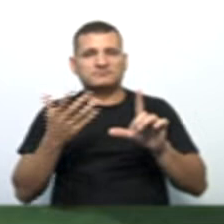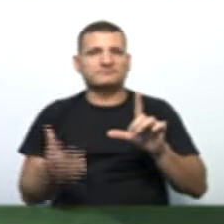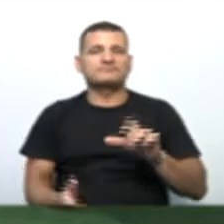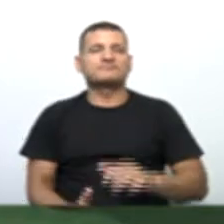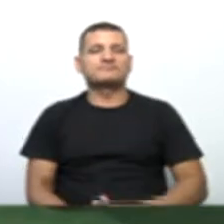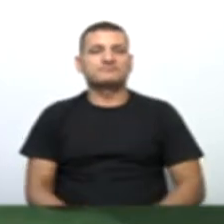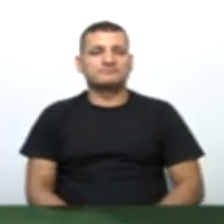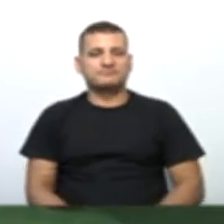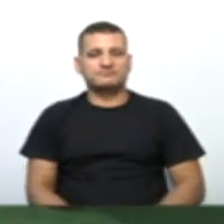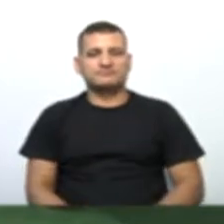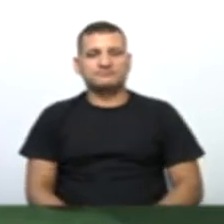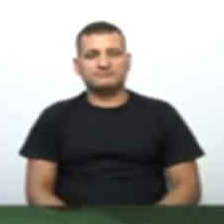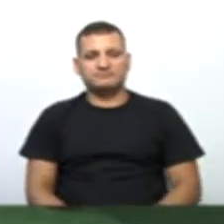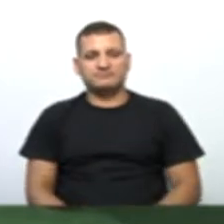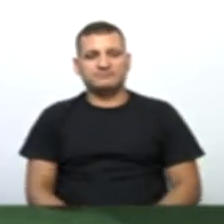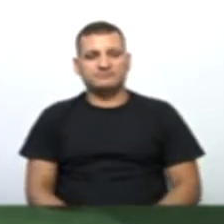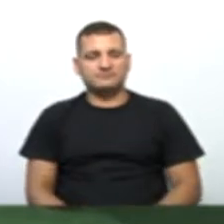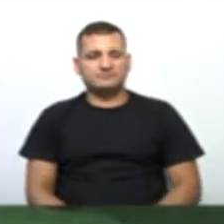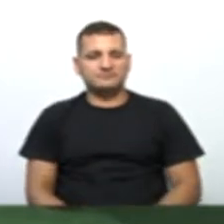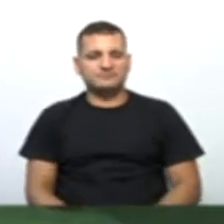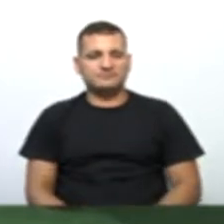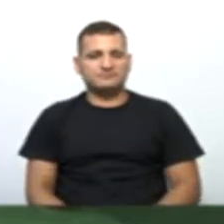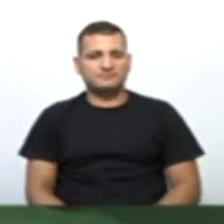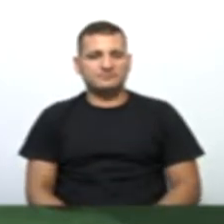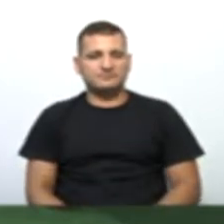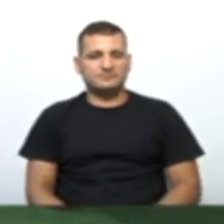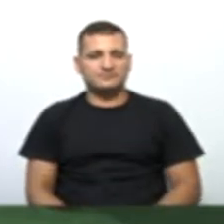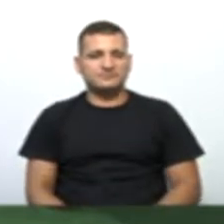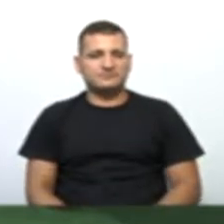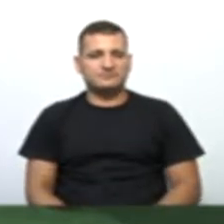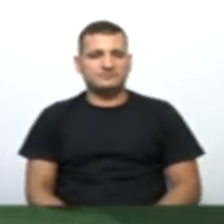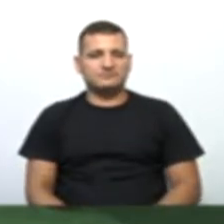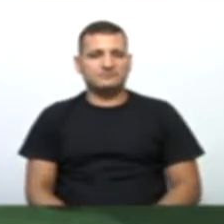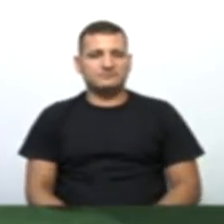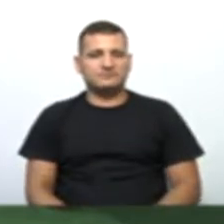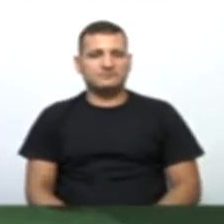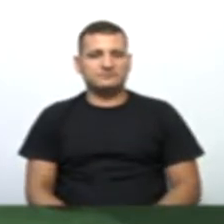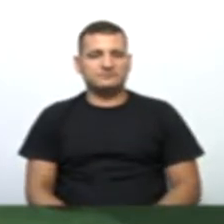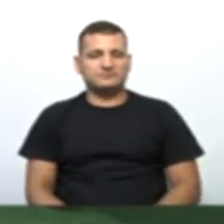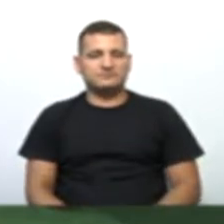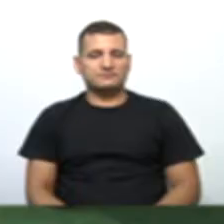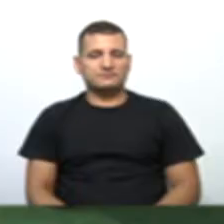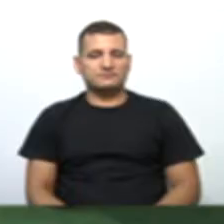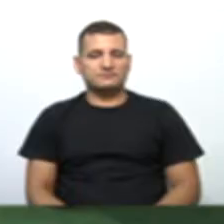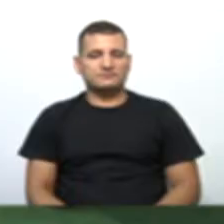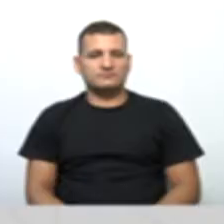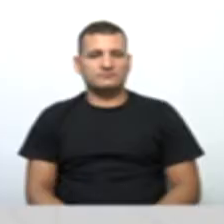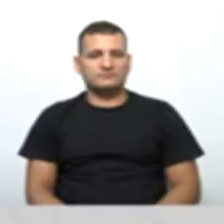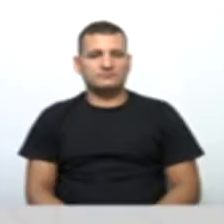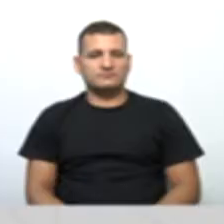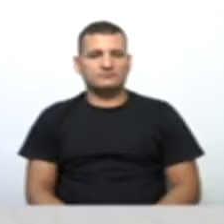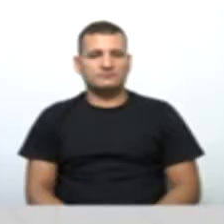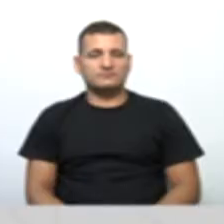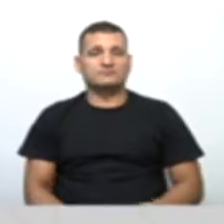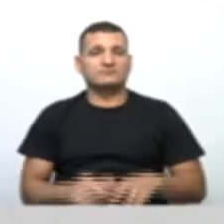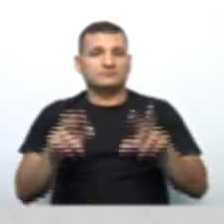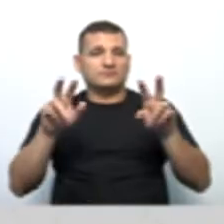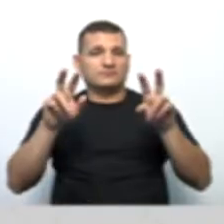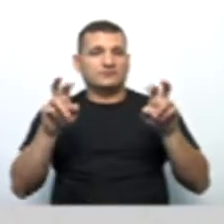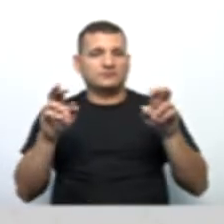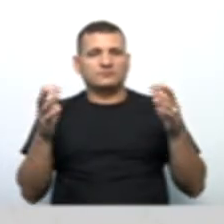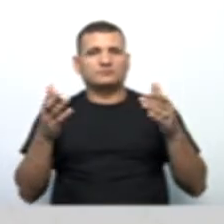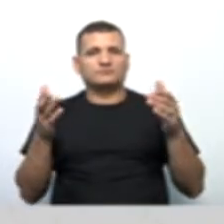isso é mais clara ele ele se perde ele não consegue visualizar a 0 então agora vou mudar um pouco o nosso tema quando vão para o